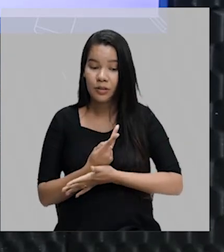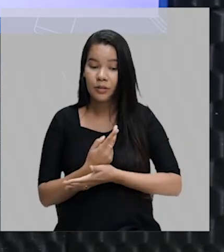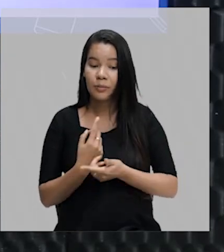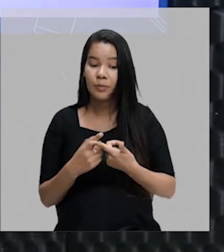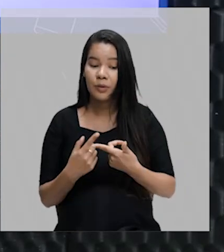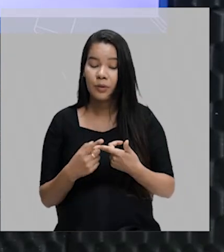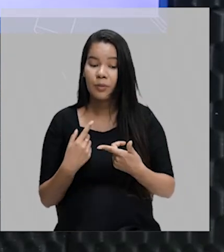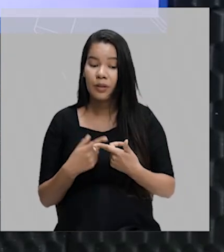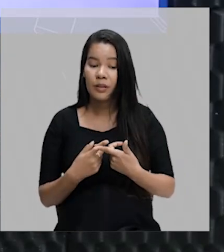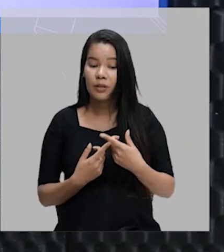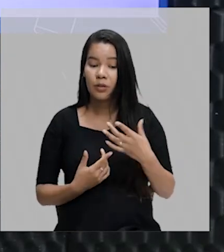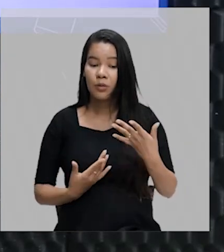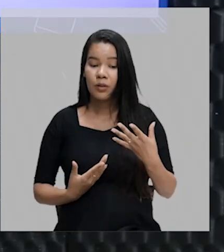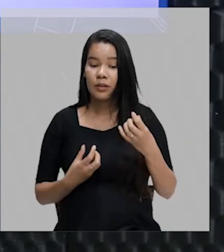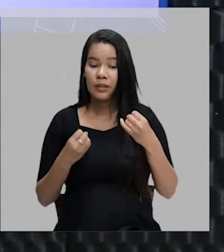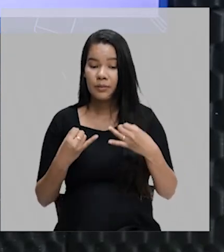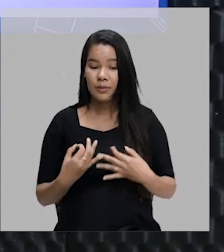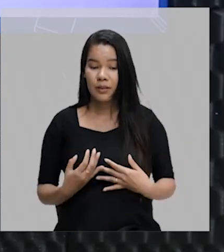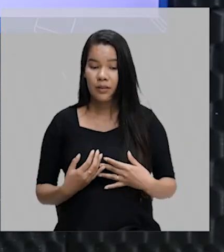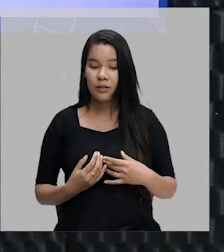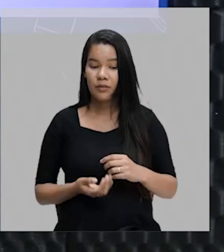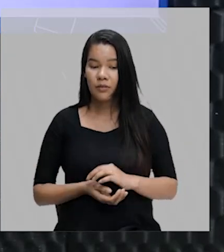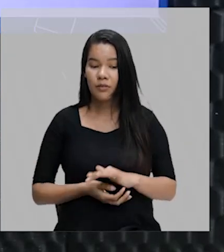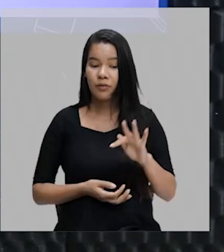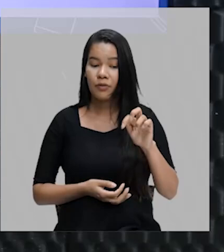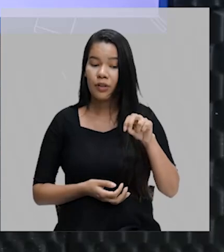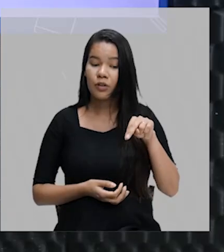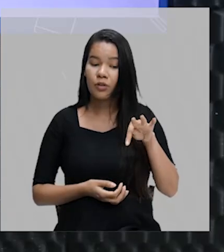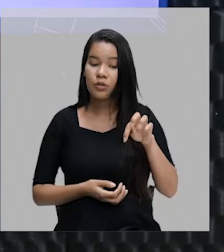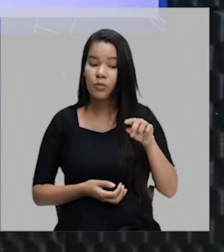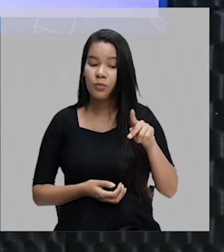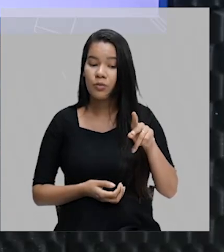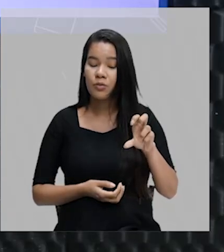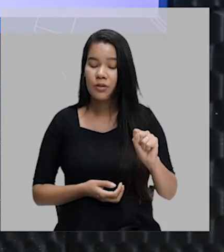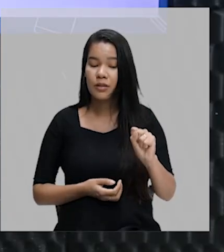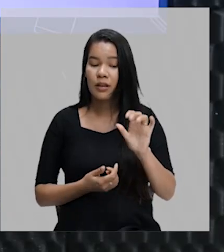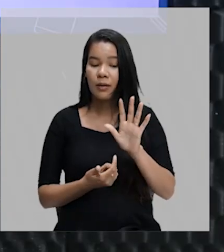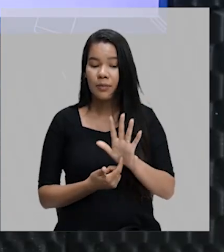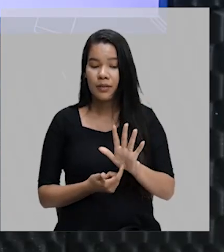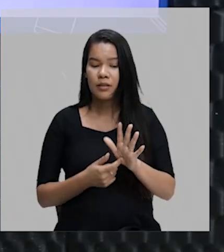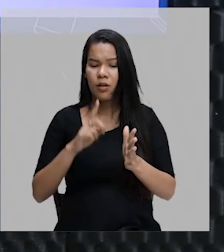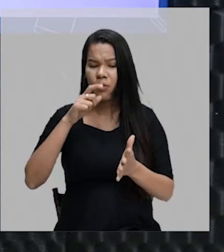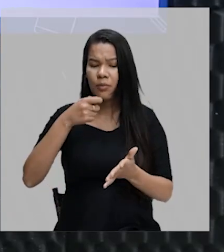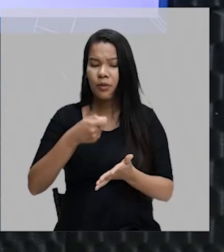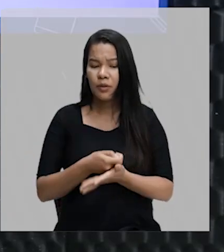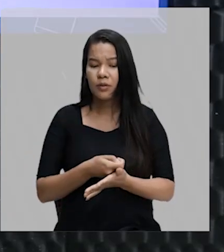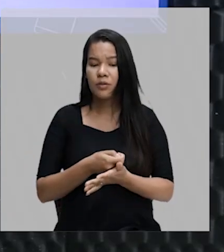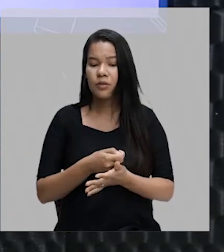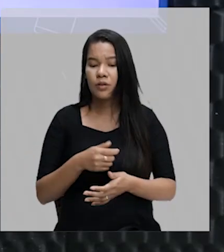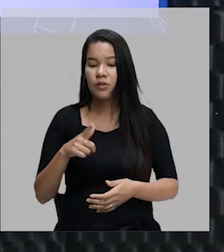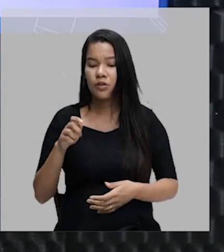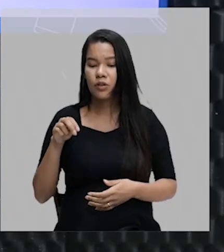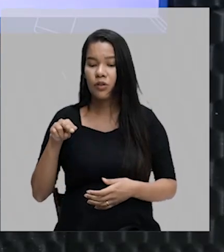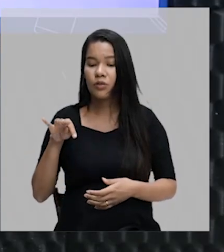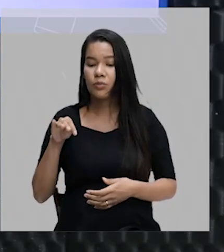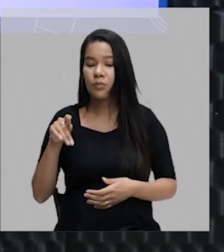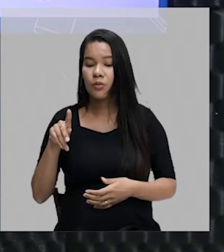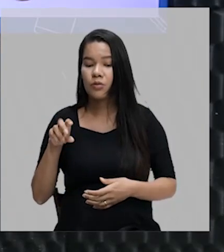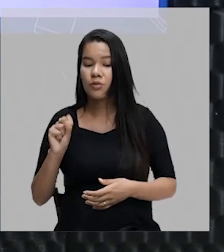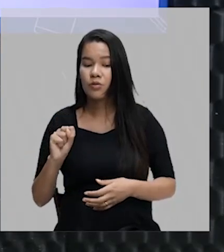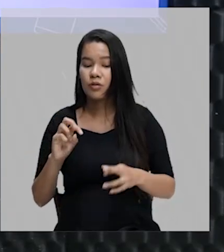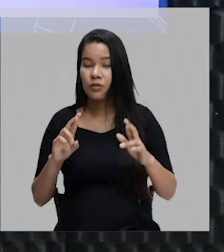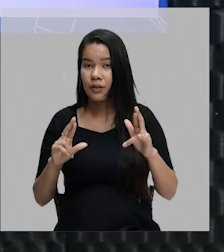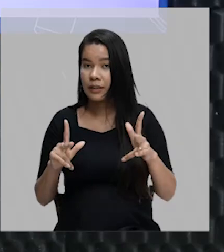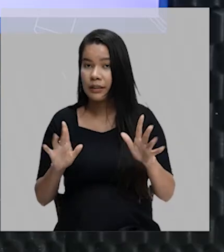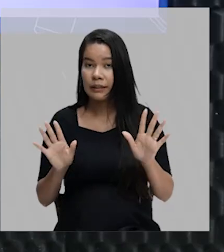ele fala o seguinte, ó, fenótipos distintos apresentam obrigatoriamente genótipos distintos?